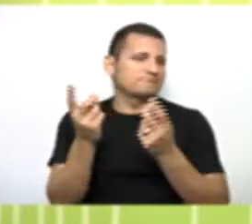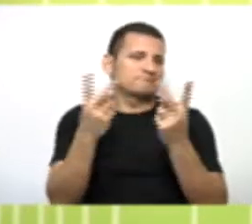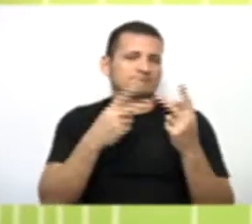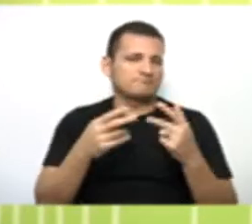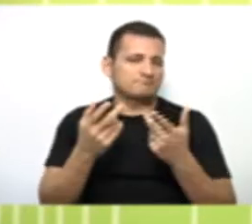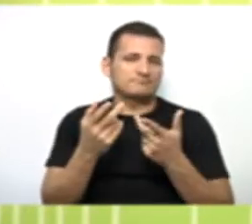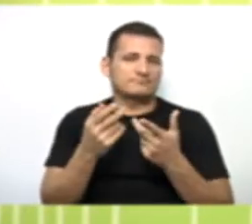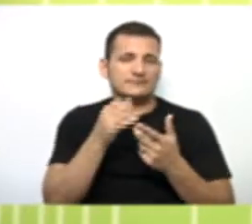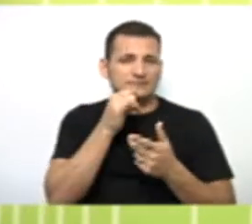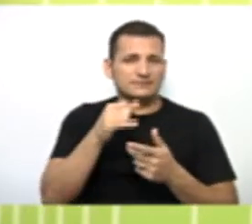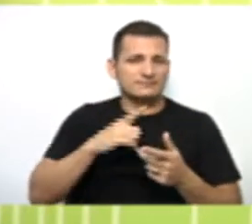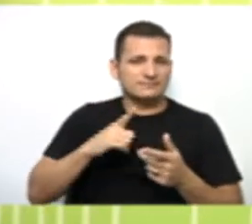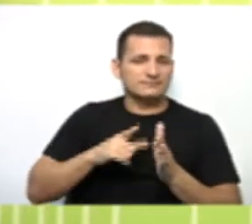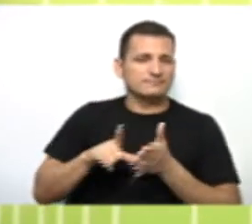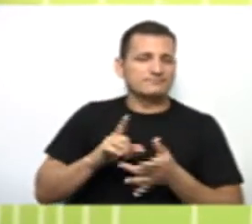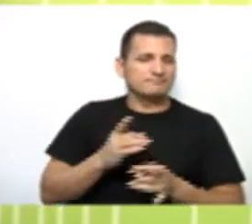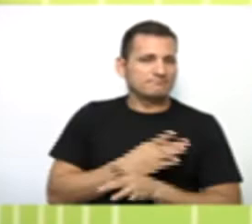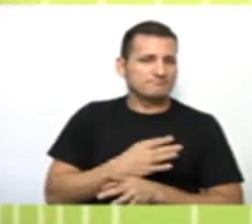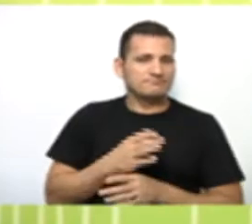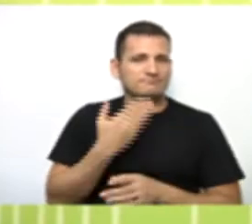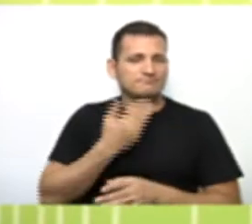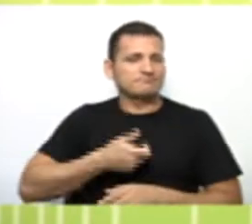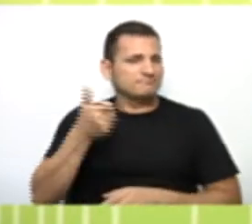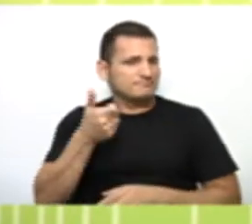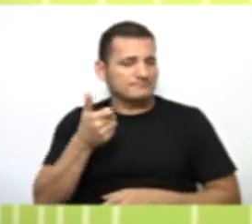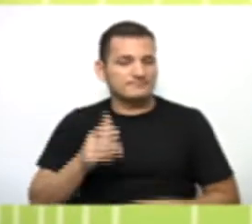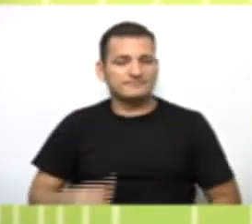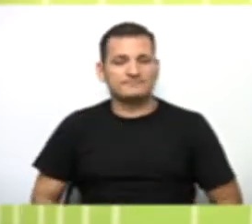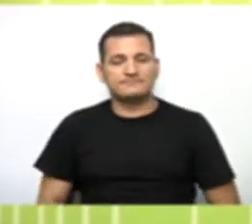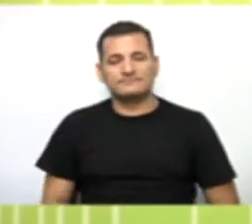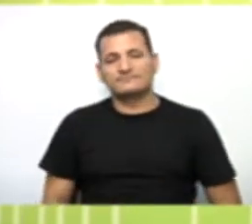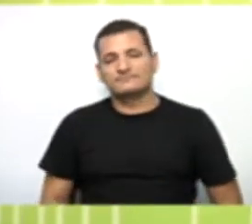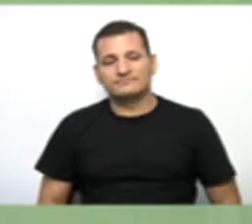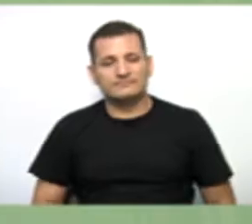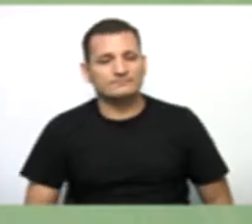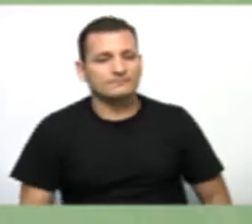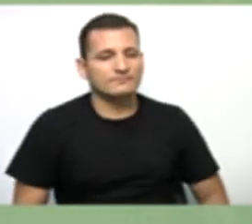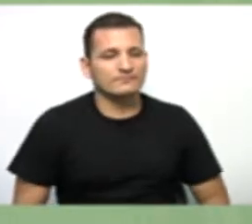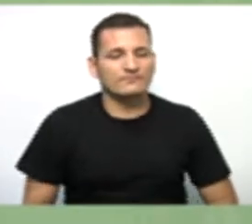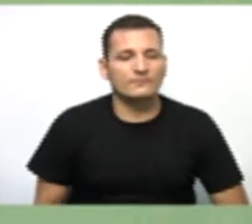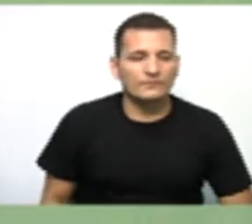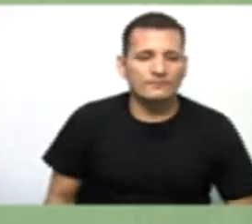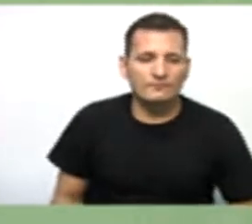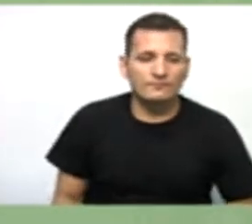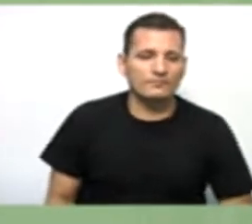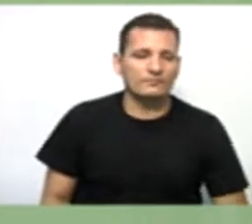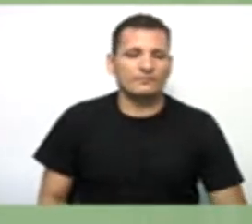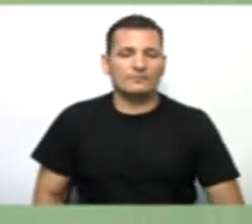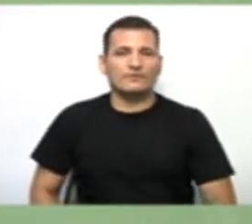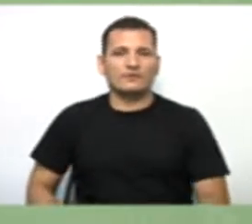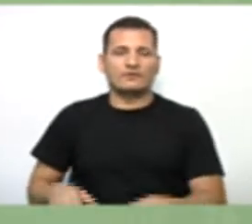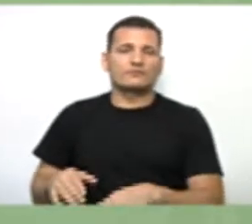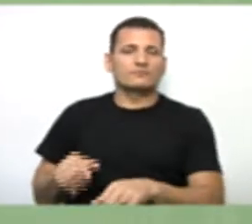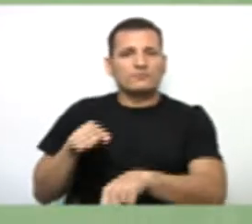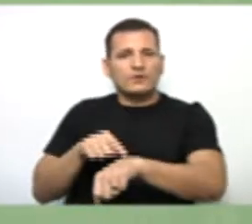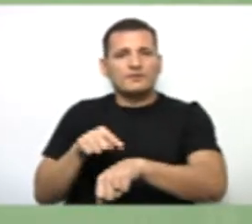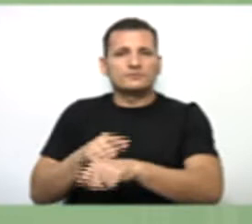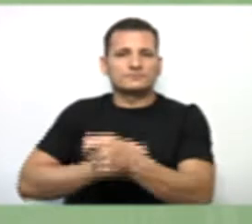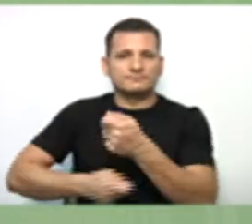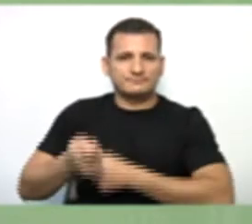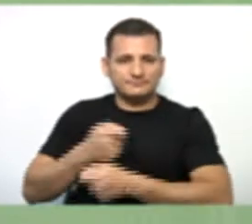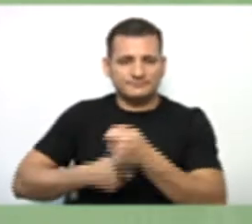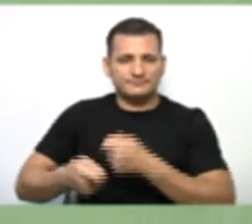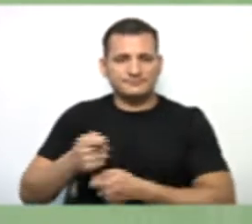uma preparação, hein? Puxa vida, seria bem melhor. Vamos lá. No momento da negociação agora, hein?